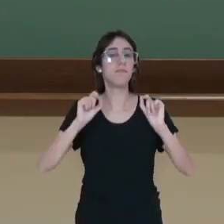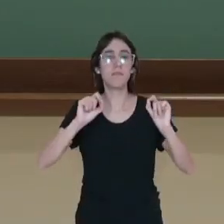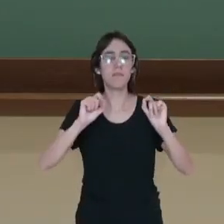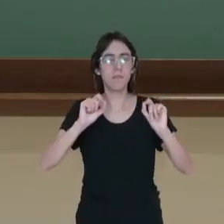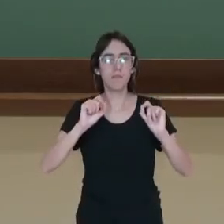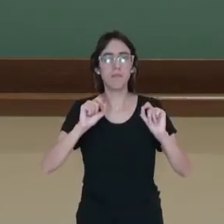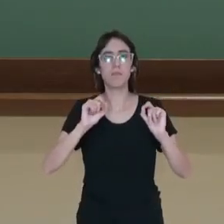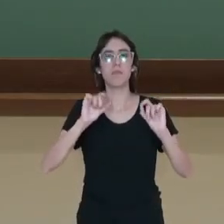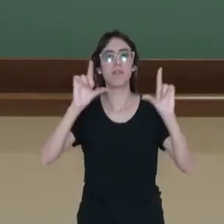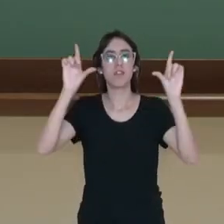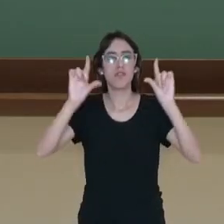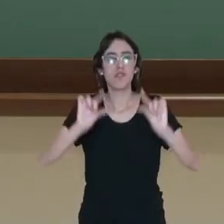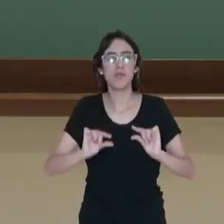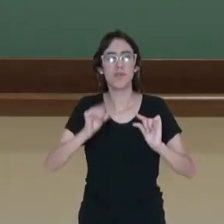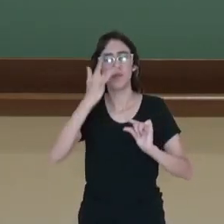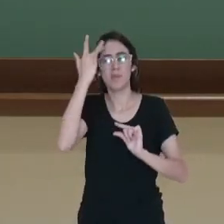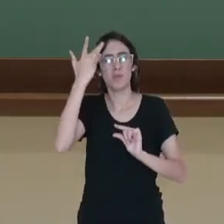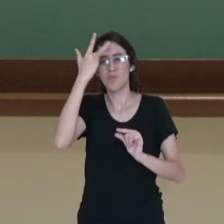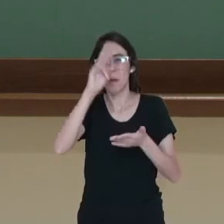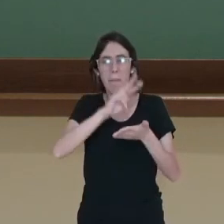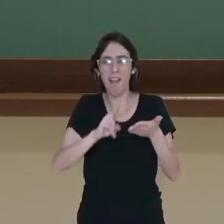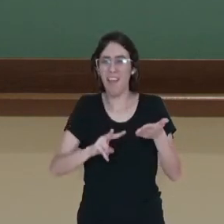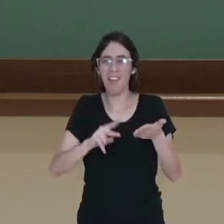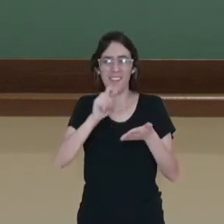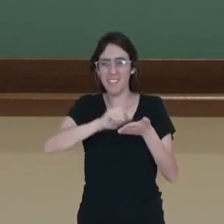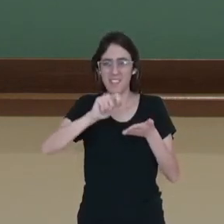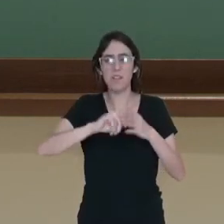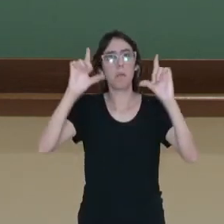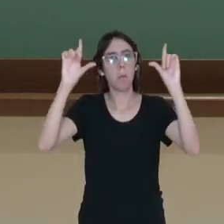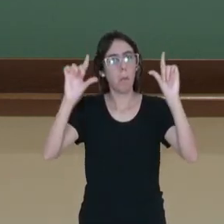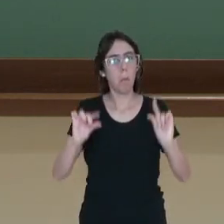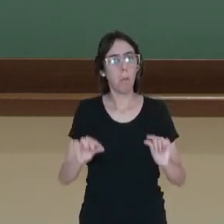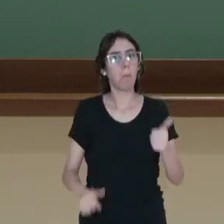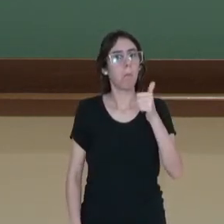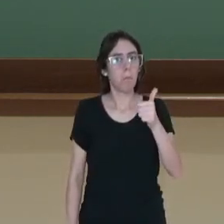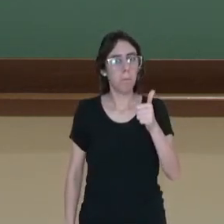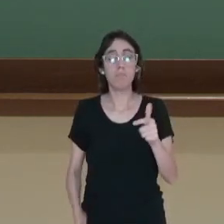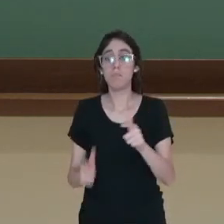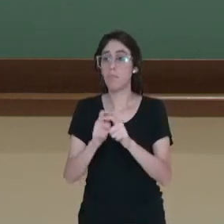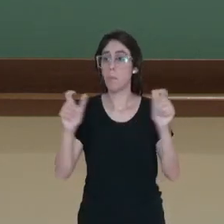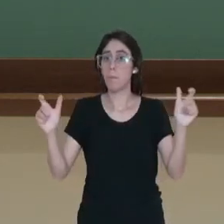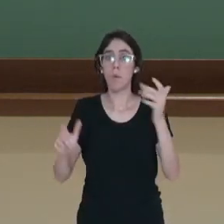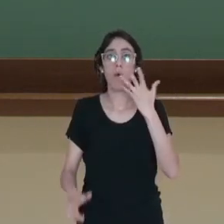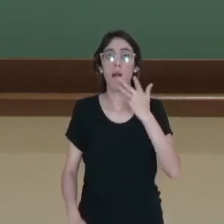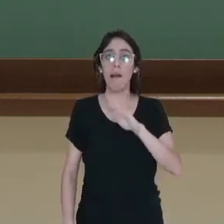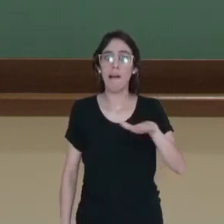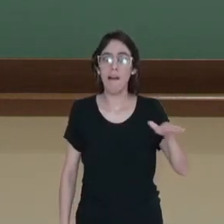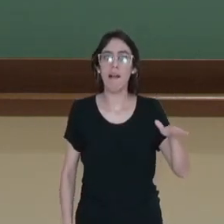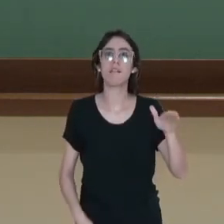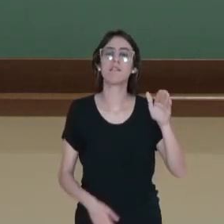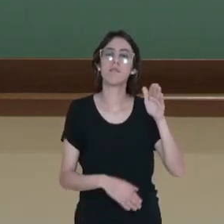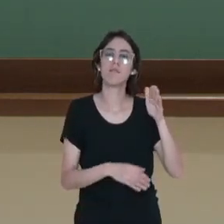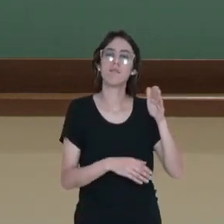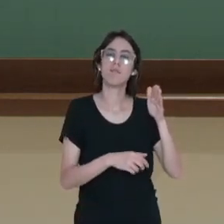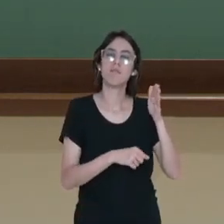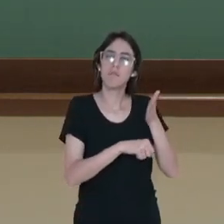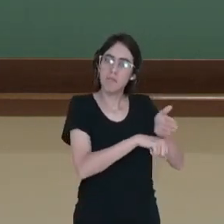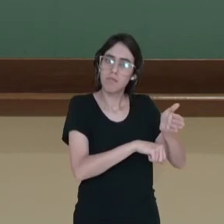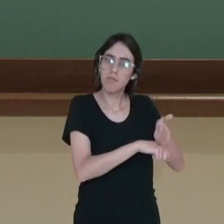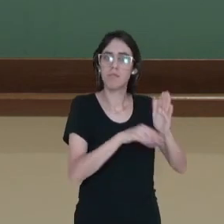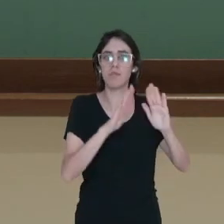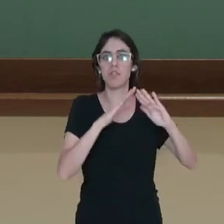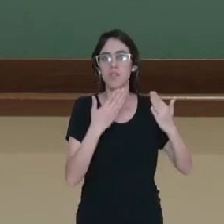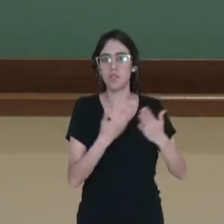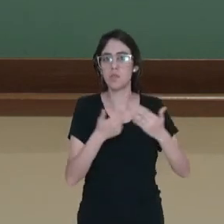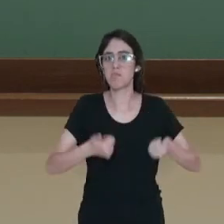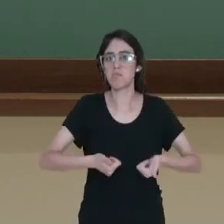do analfabetismo, portanto, maior número de crianças na escola, modificando o cenário